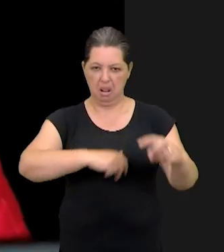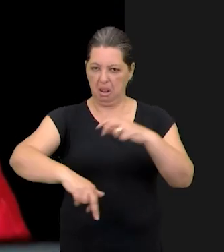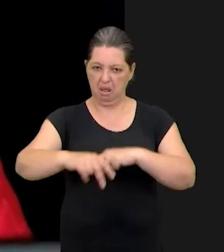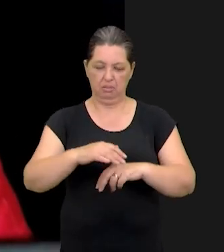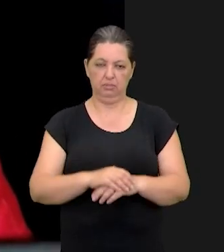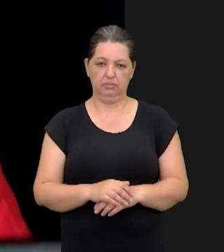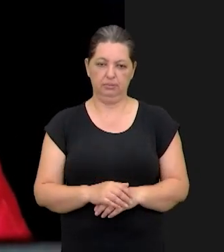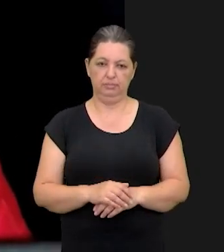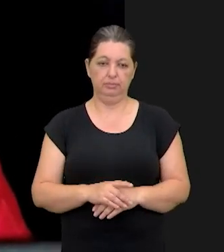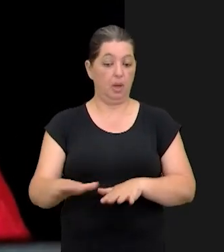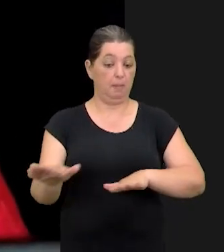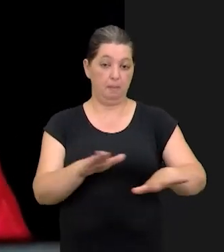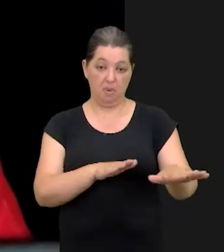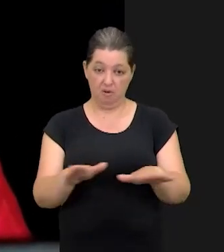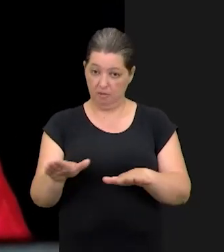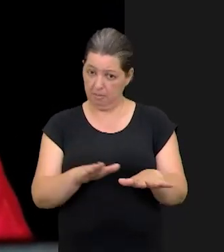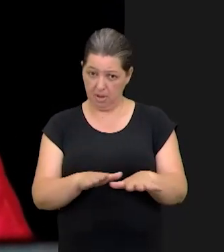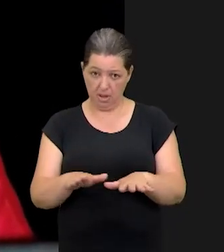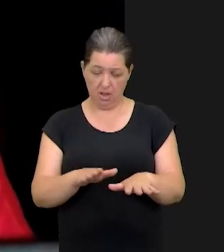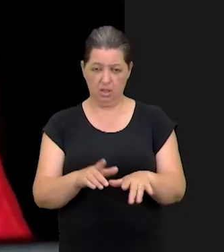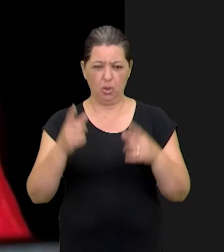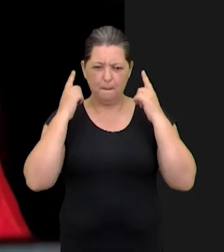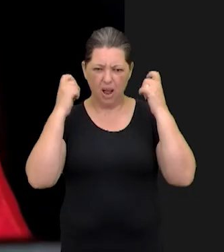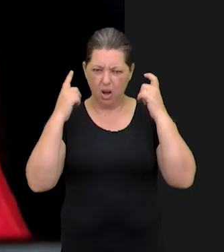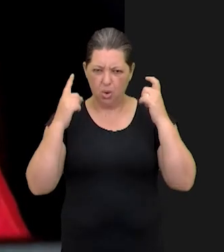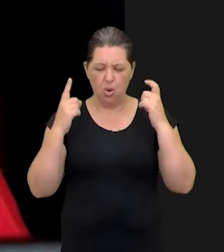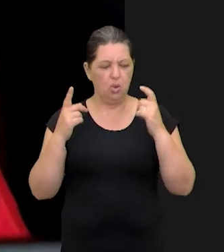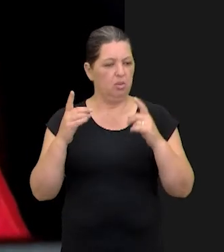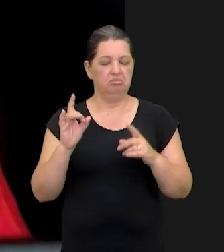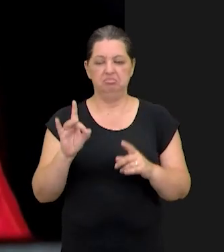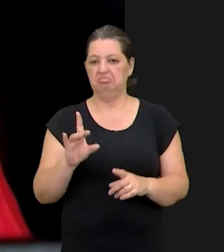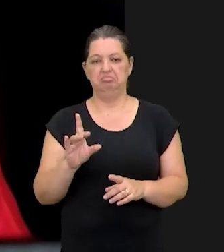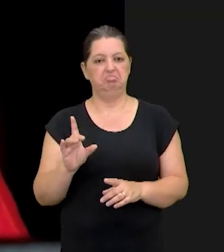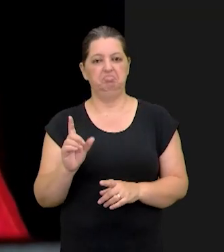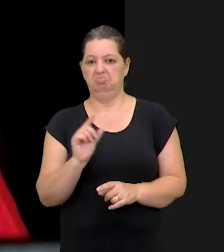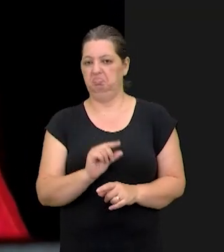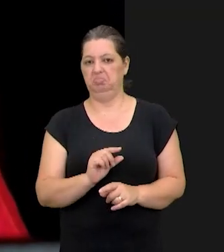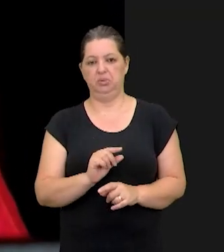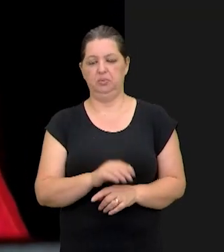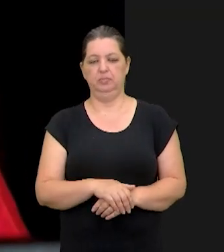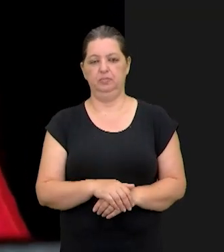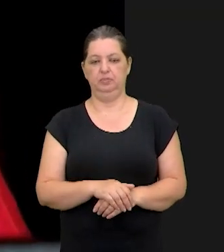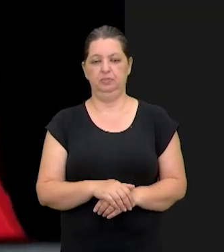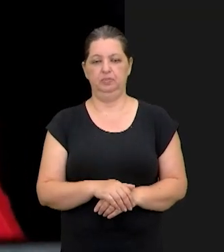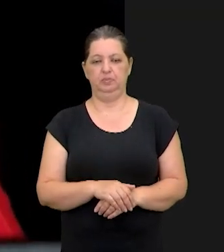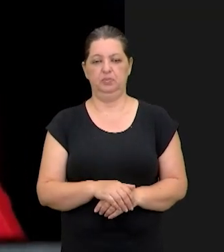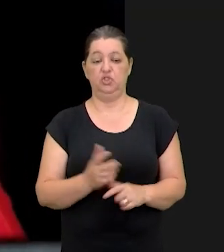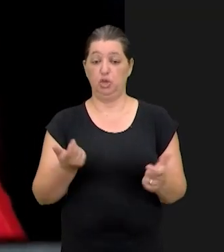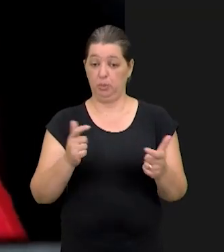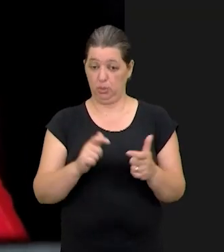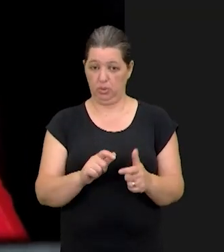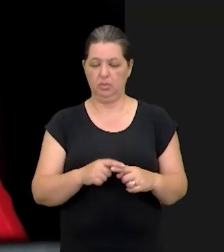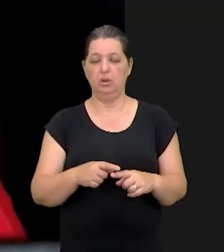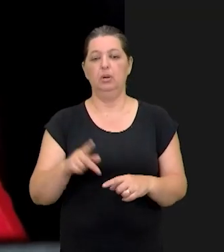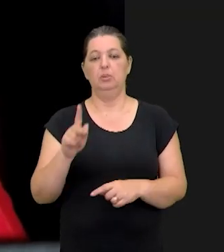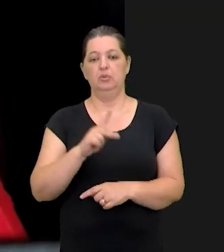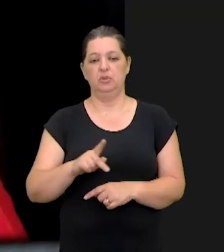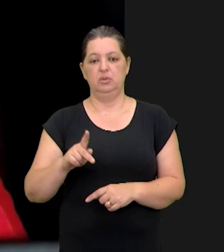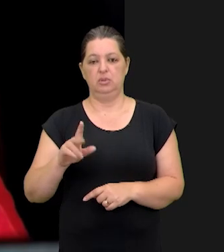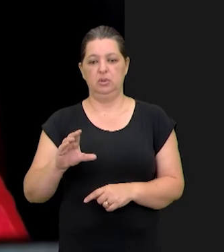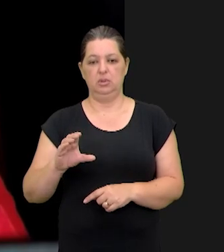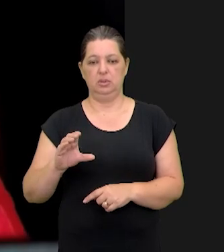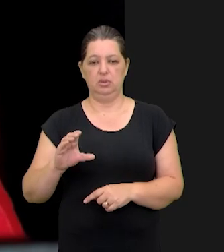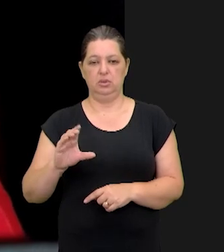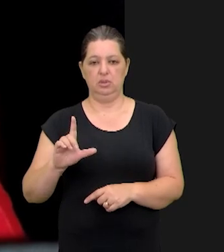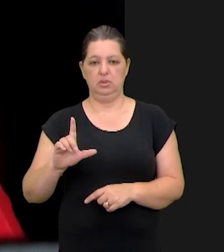barulho, principalmente à noite, complementando o que o Cauã falava. E o Cleimar fala novamente sobre